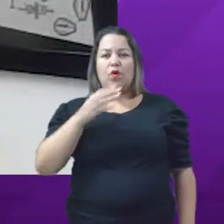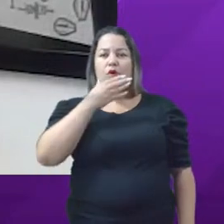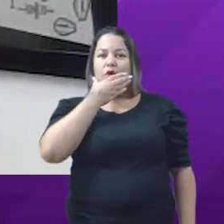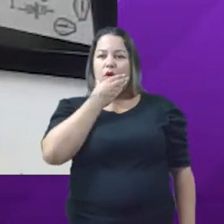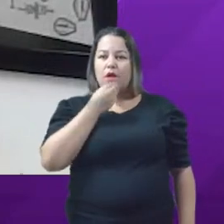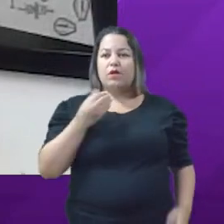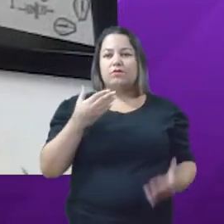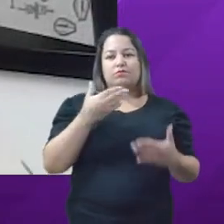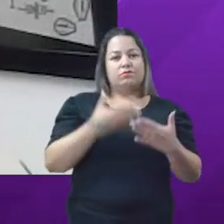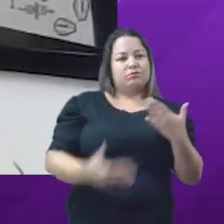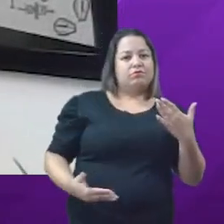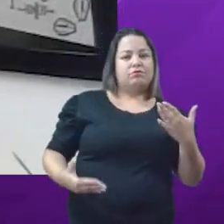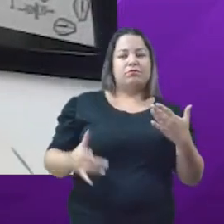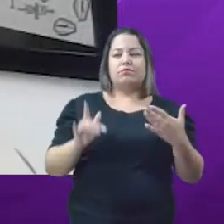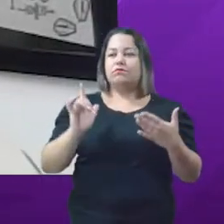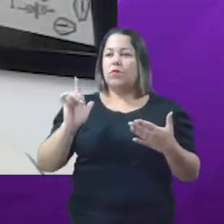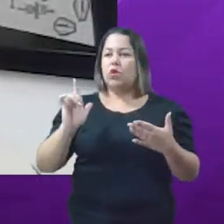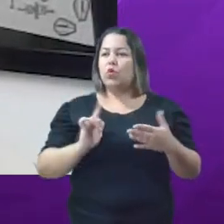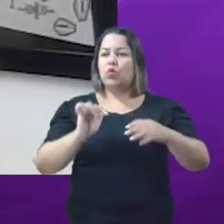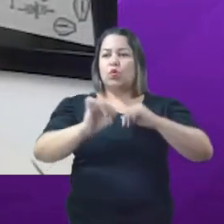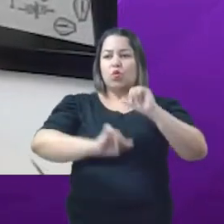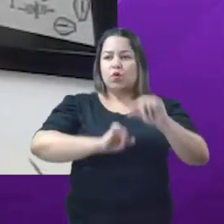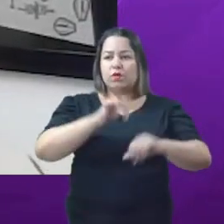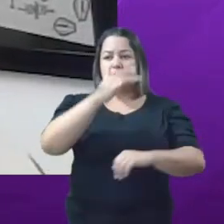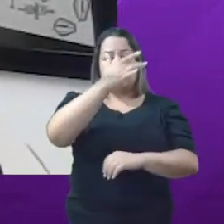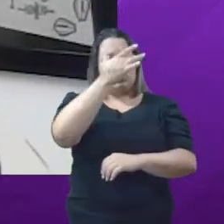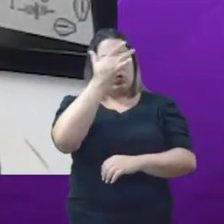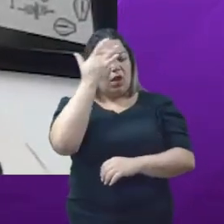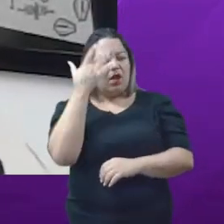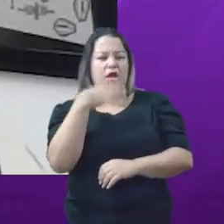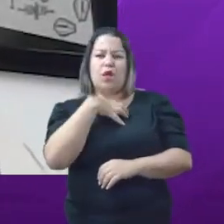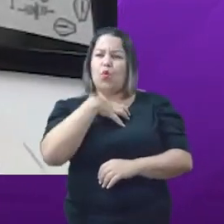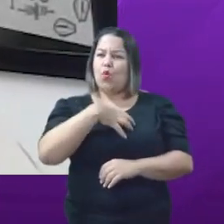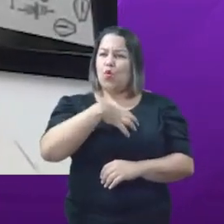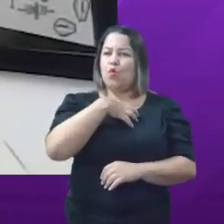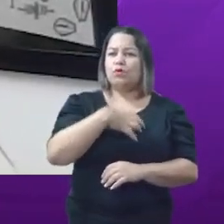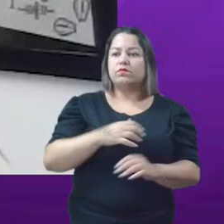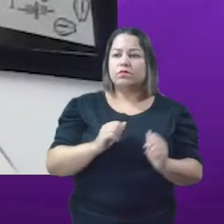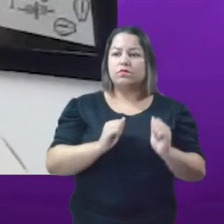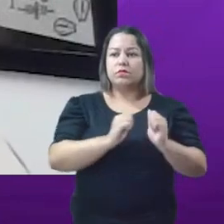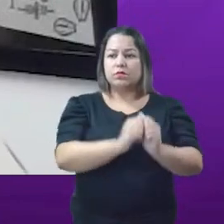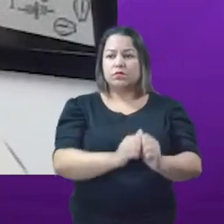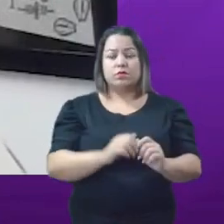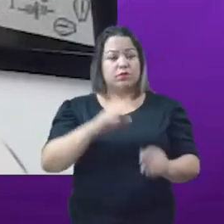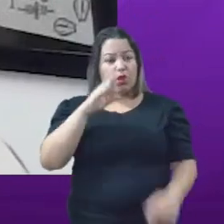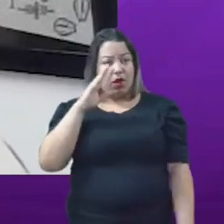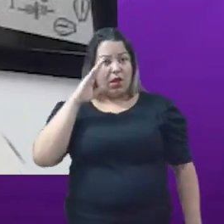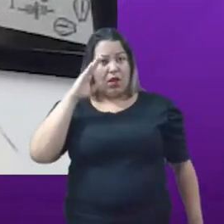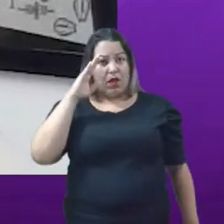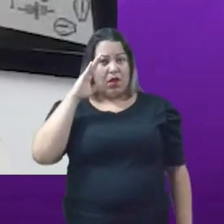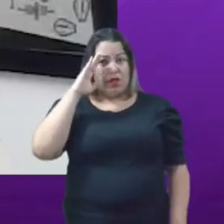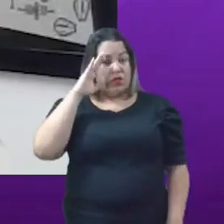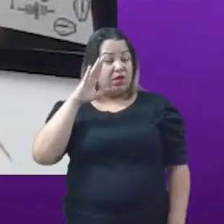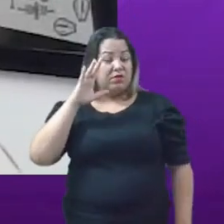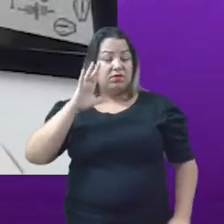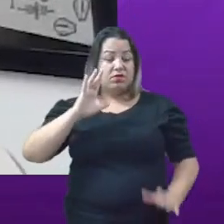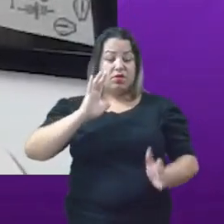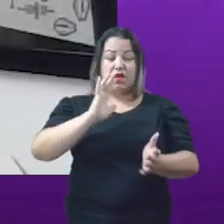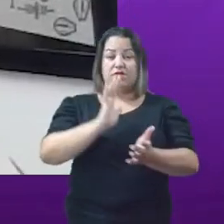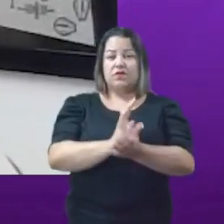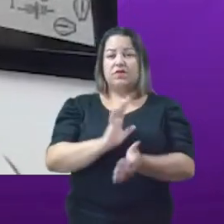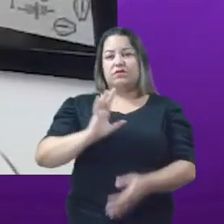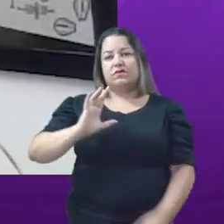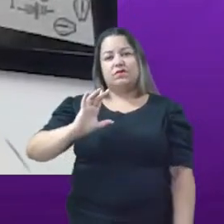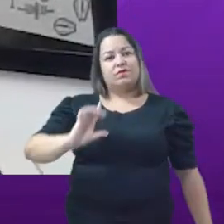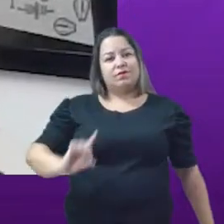para a radicalização, que se tornam pessoas ressentidas e se juntam aos soldados da extrema-direita, né? A gente,